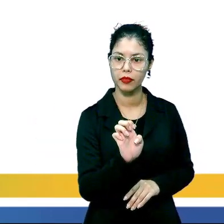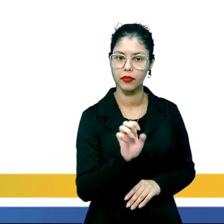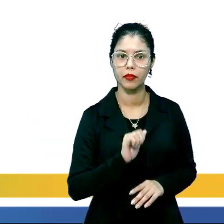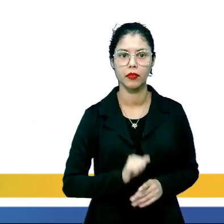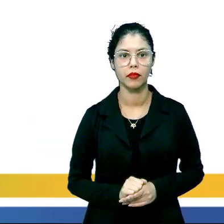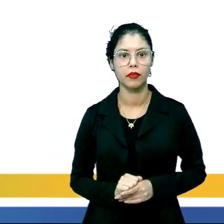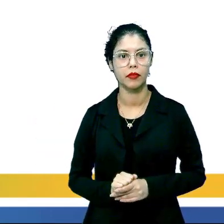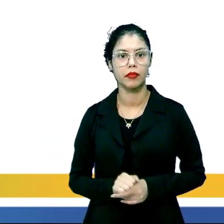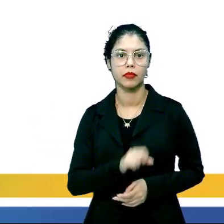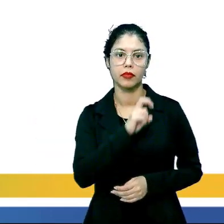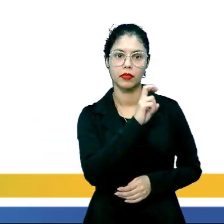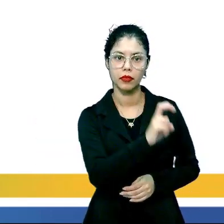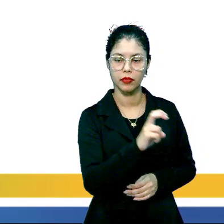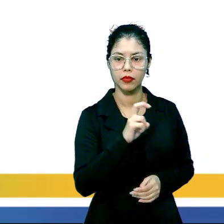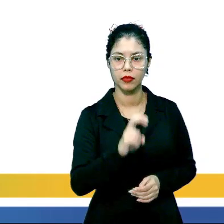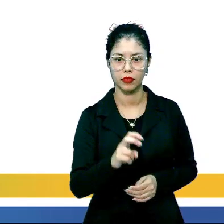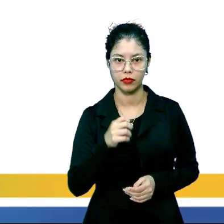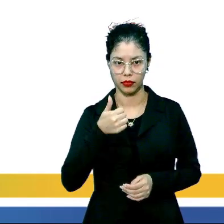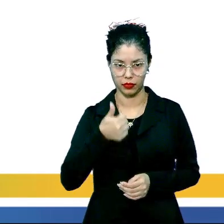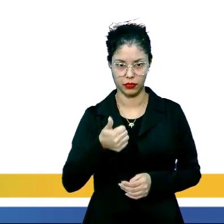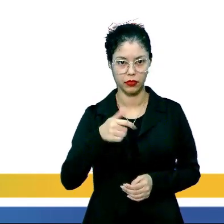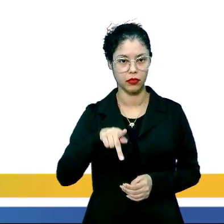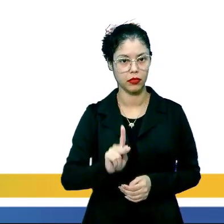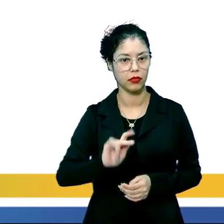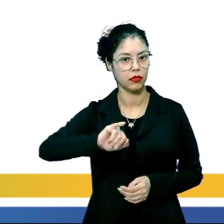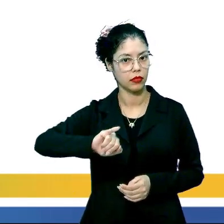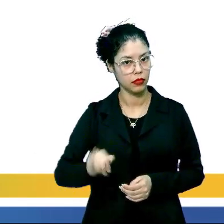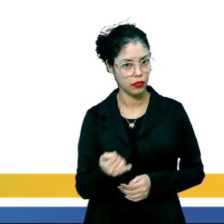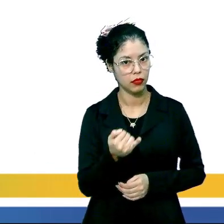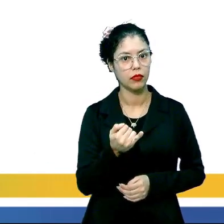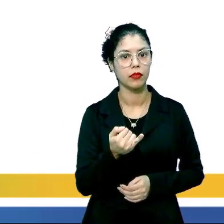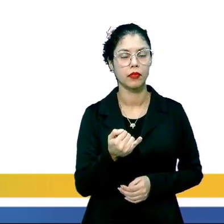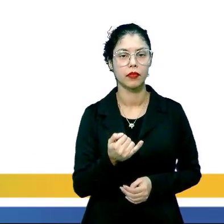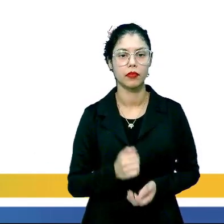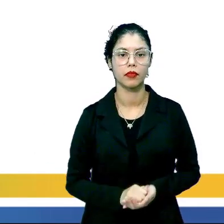A energia que estava lá na tabela, lembram que nós lemos?